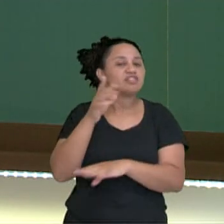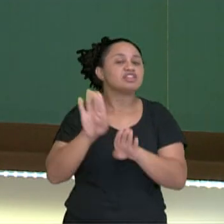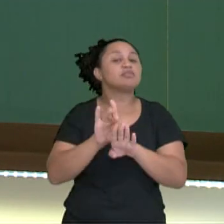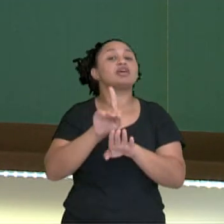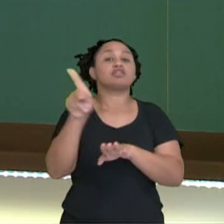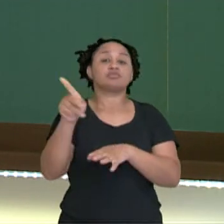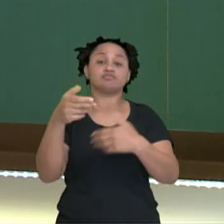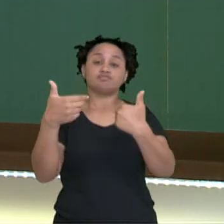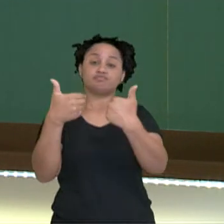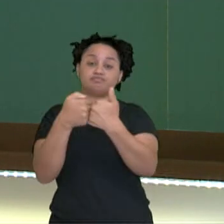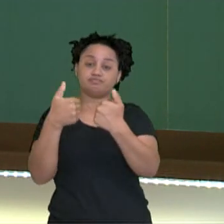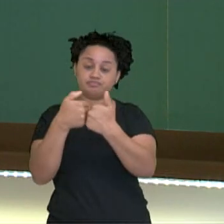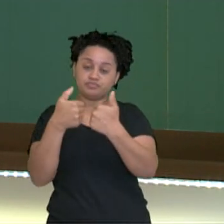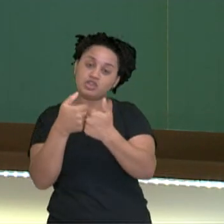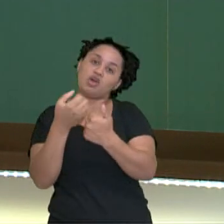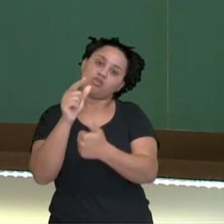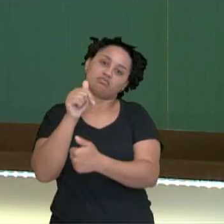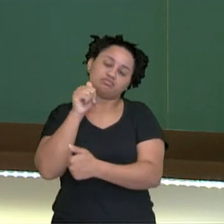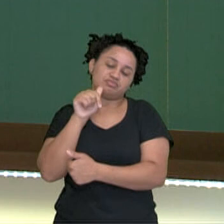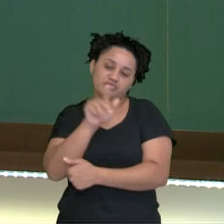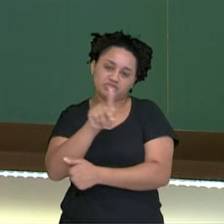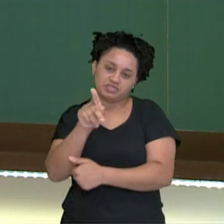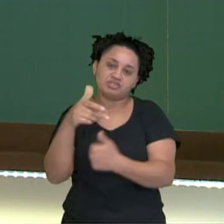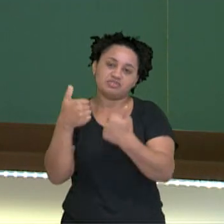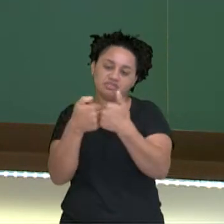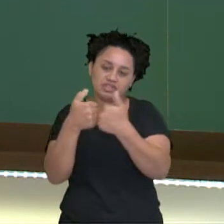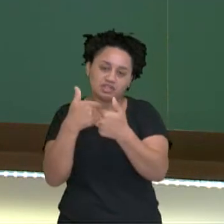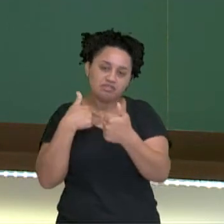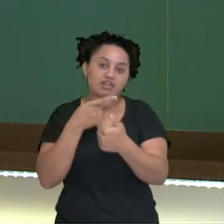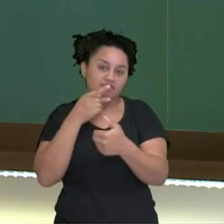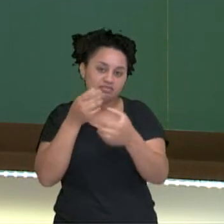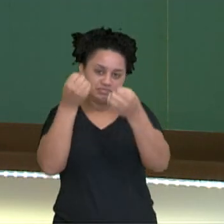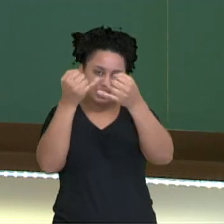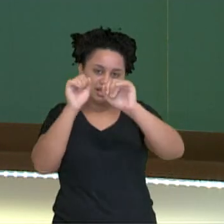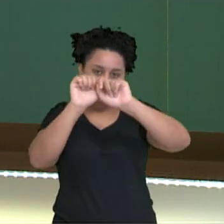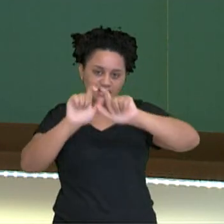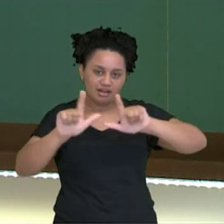de física ou a professora de física vai confirmar para você.